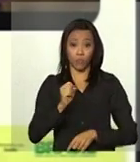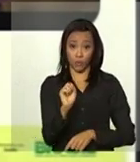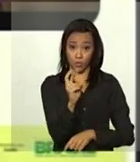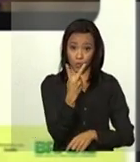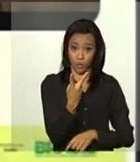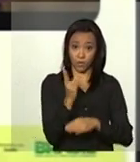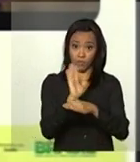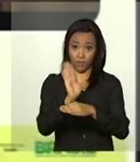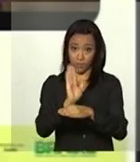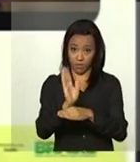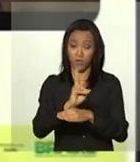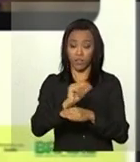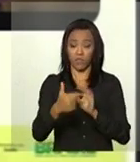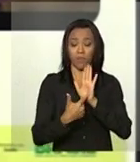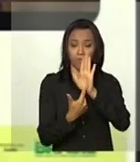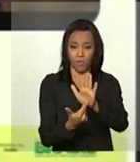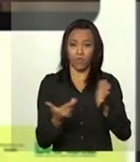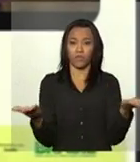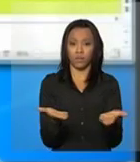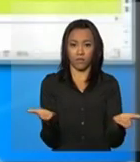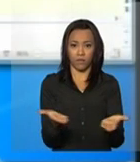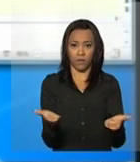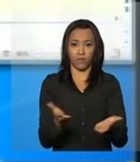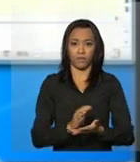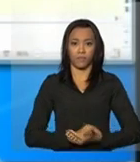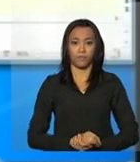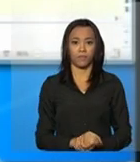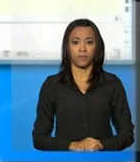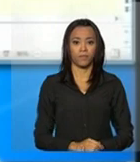filmes que nós vamos passar agora.